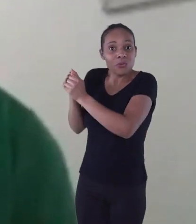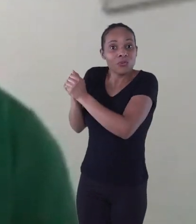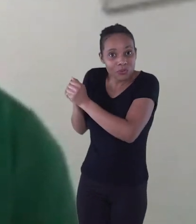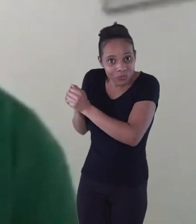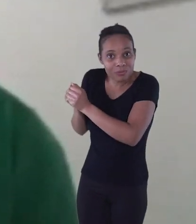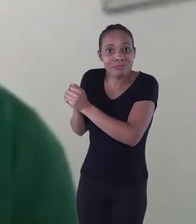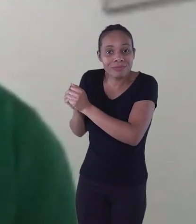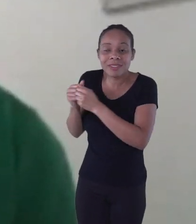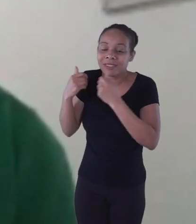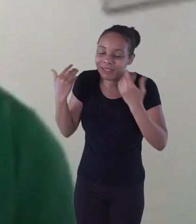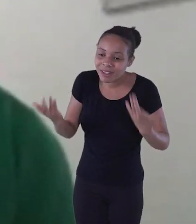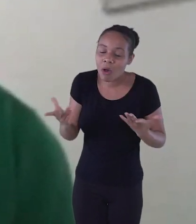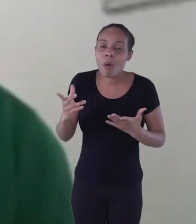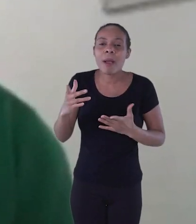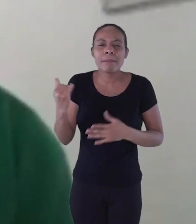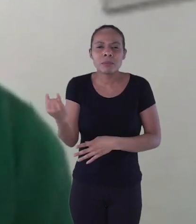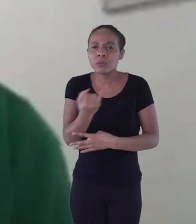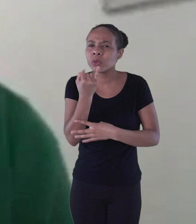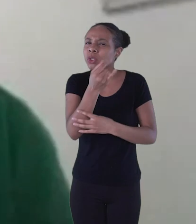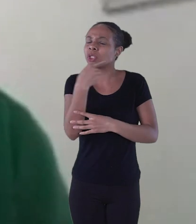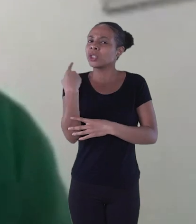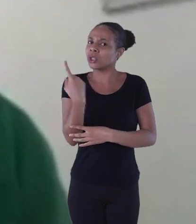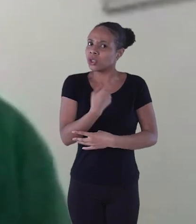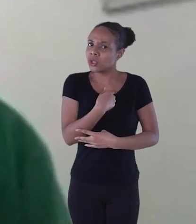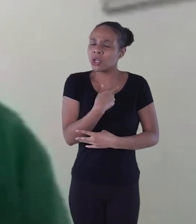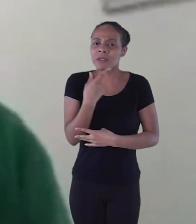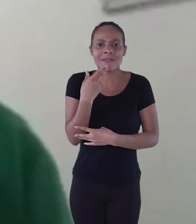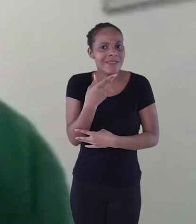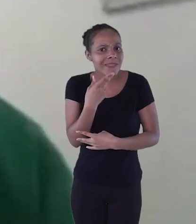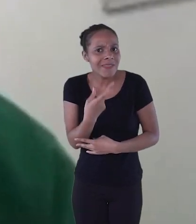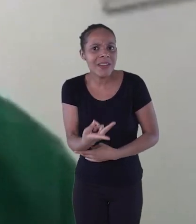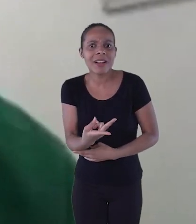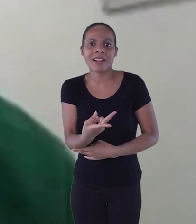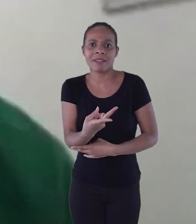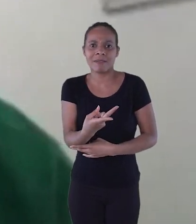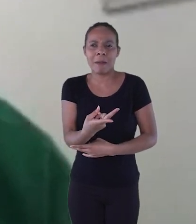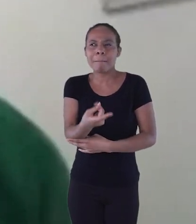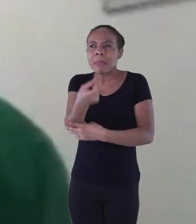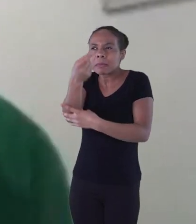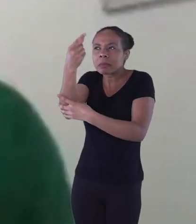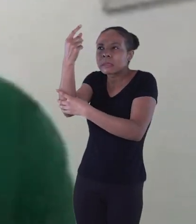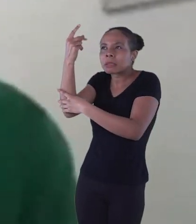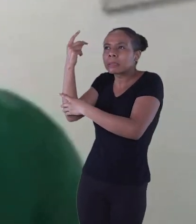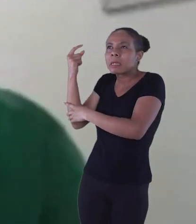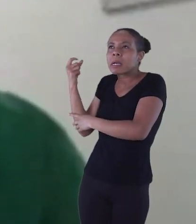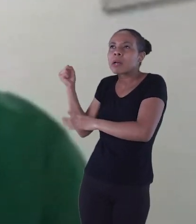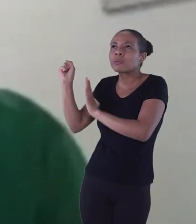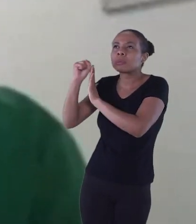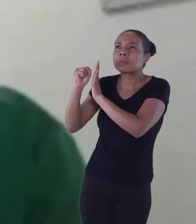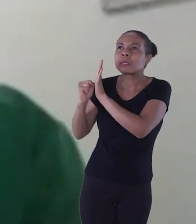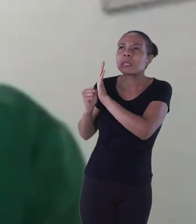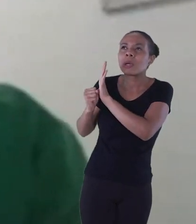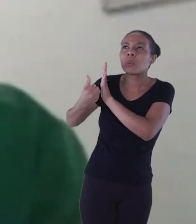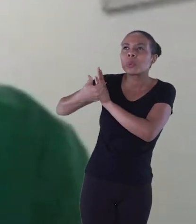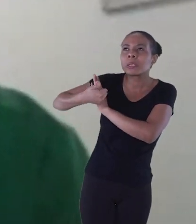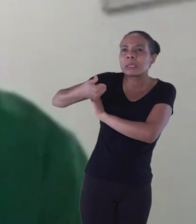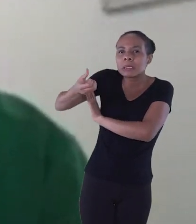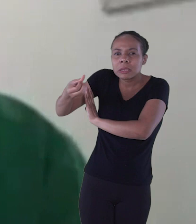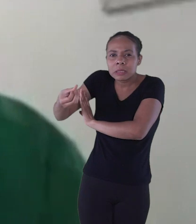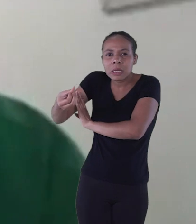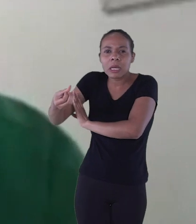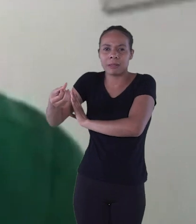a necessidade de ir lá na escravidão do século XVI, pegar um personagem do